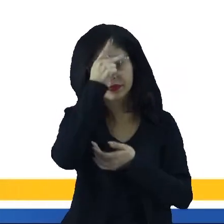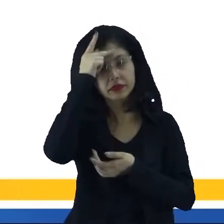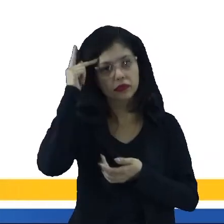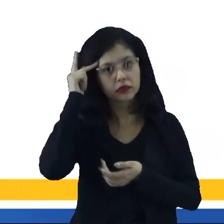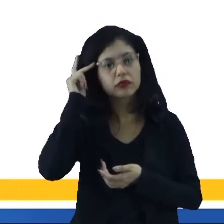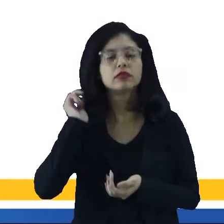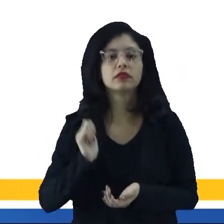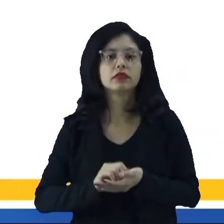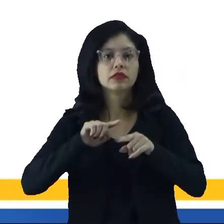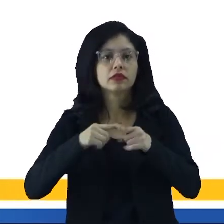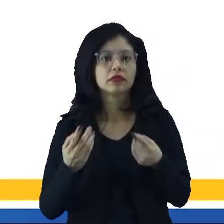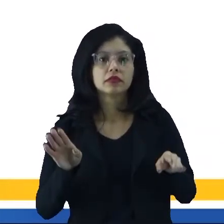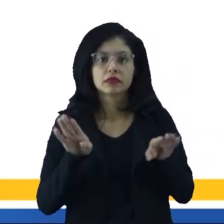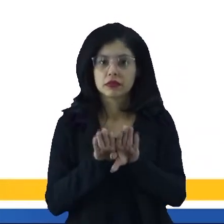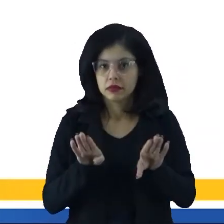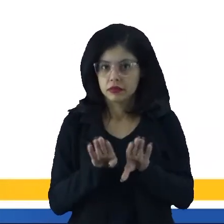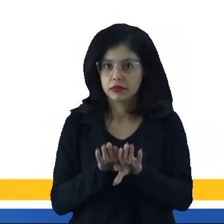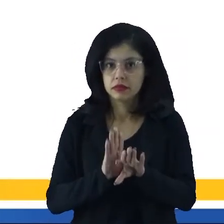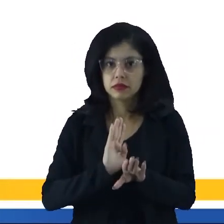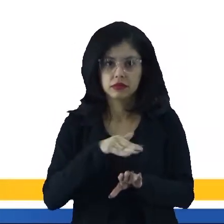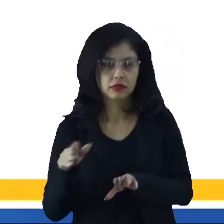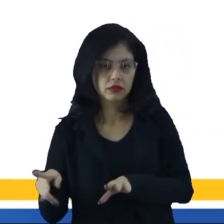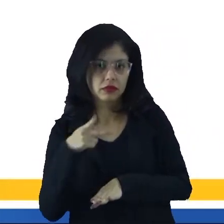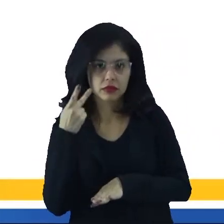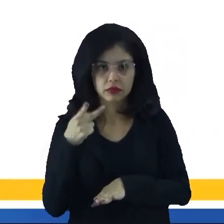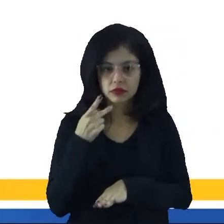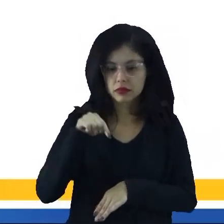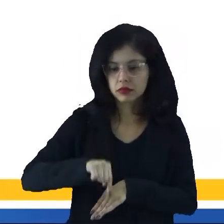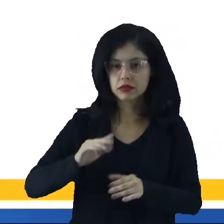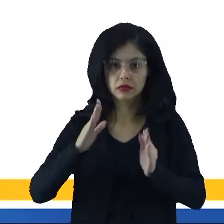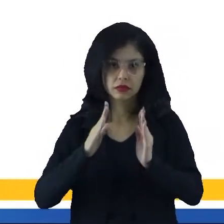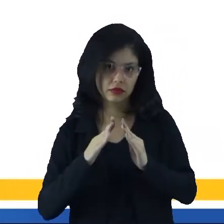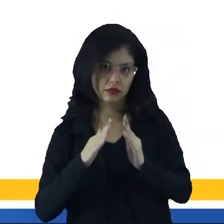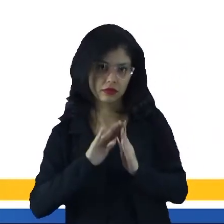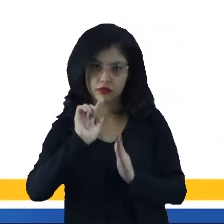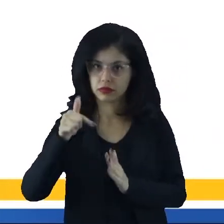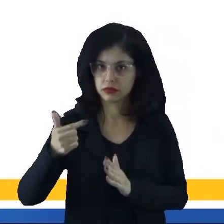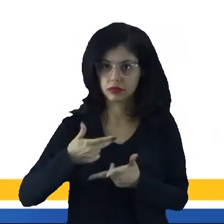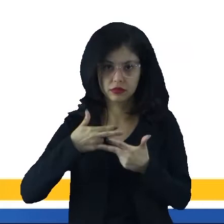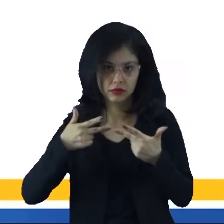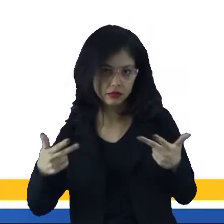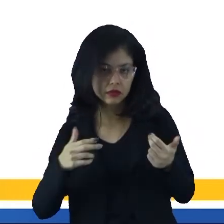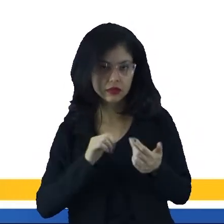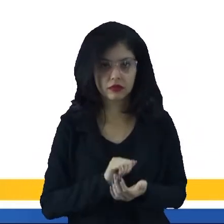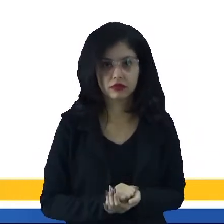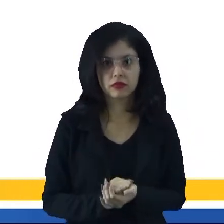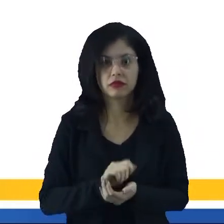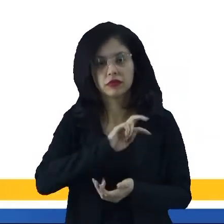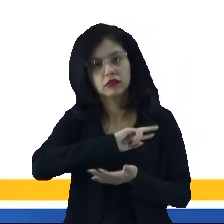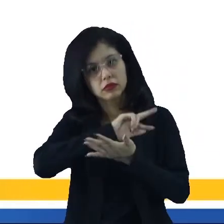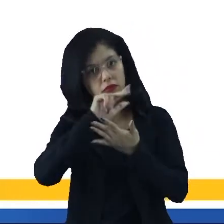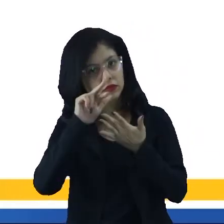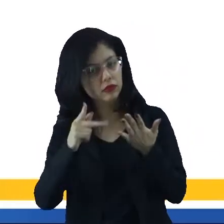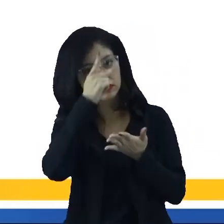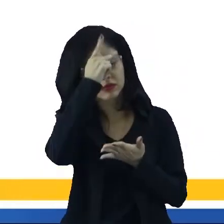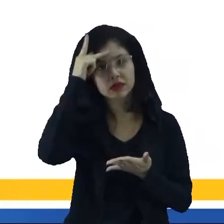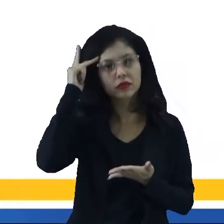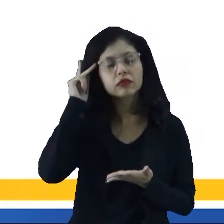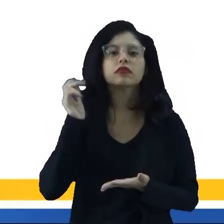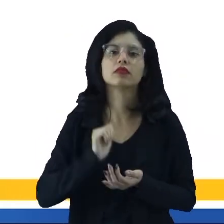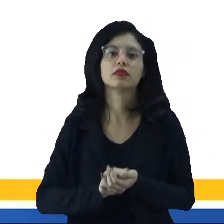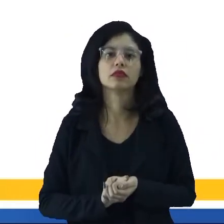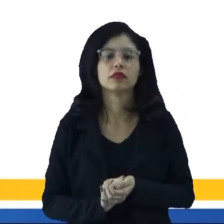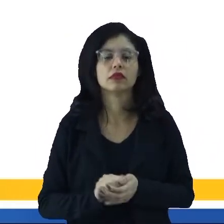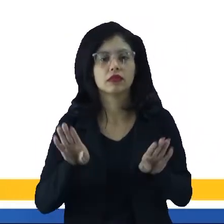ali, mas também quando o homem se refere à rede social aqui em casa, é outra coisa, ou seja, várias pessoas no meio ambiente